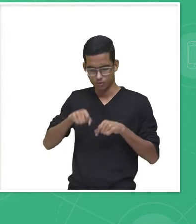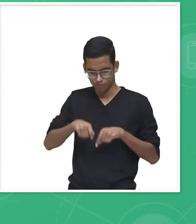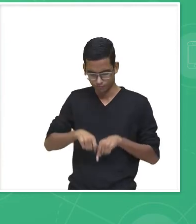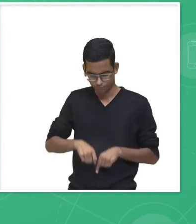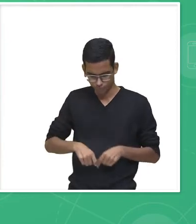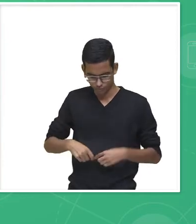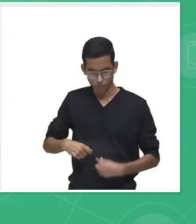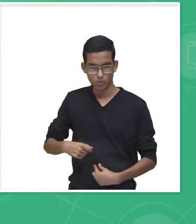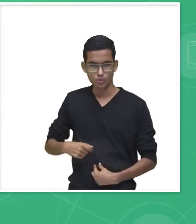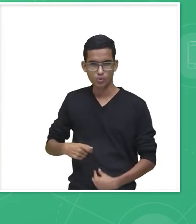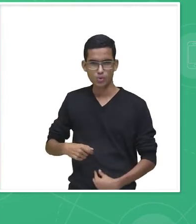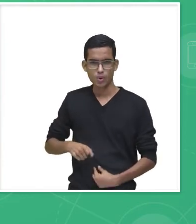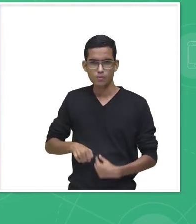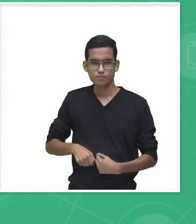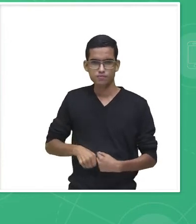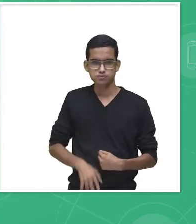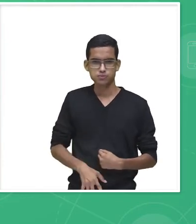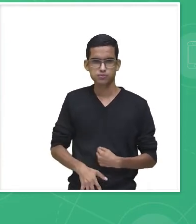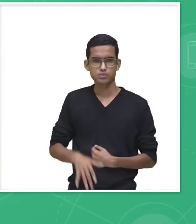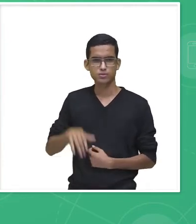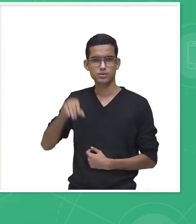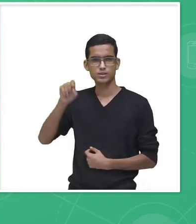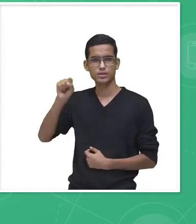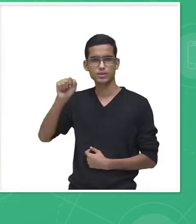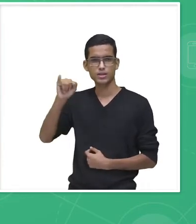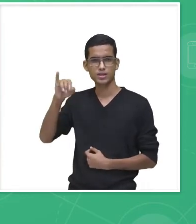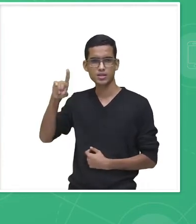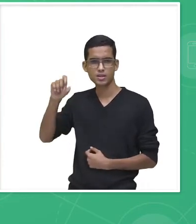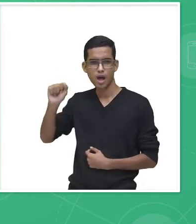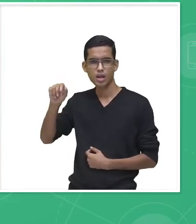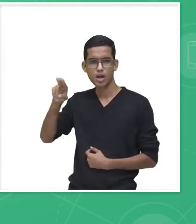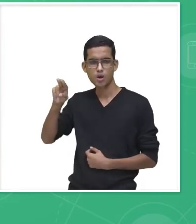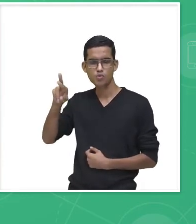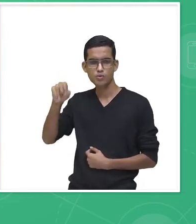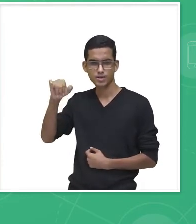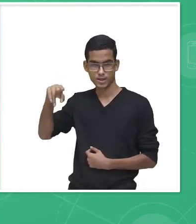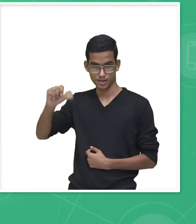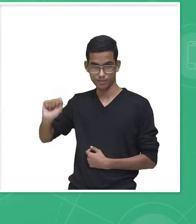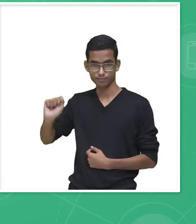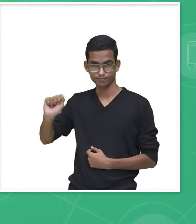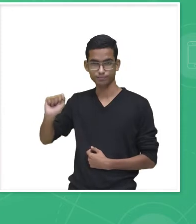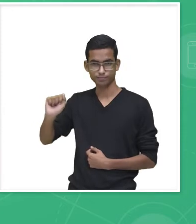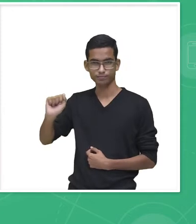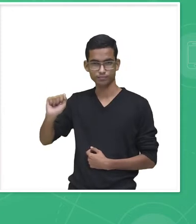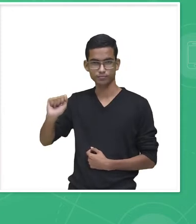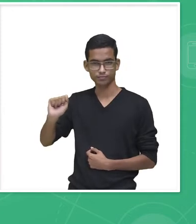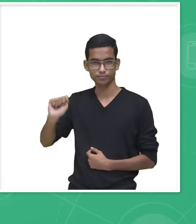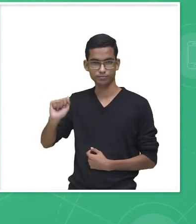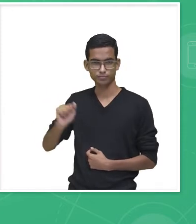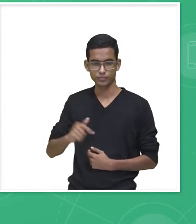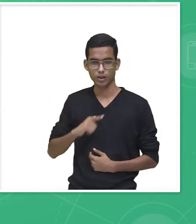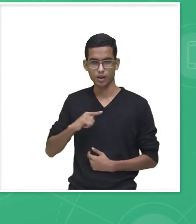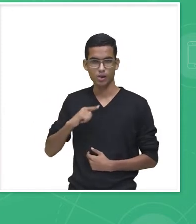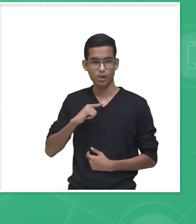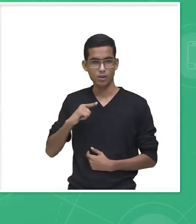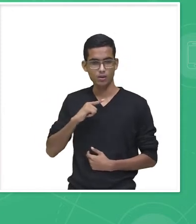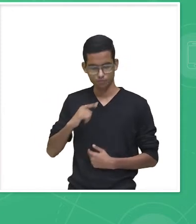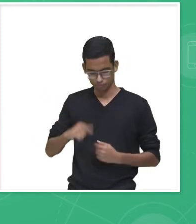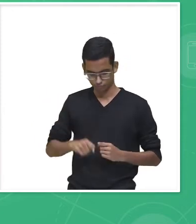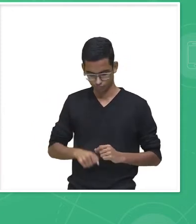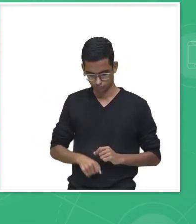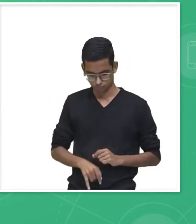ali para a região da pelve renal E aí que eu vou ter é a formação da urina e